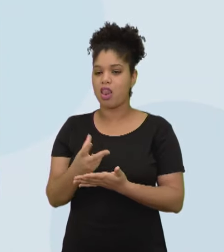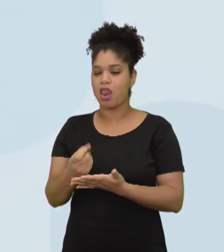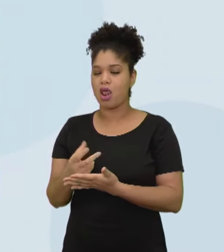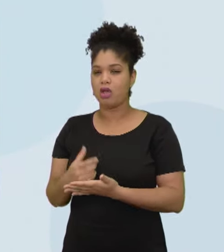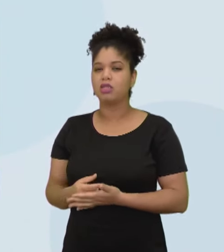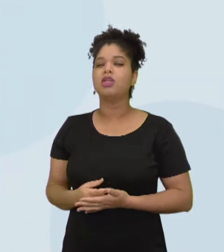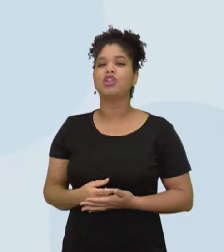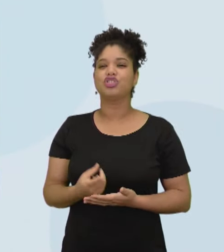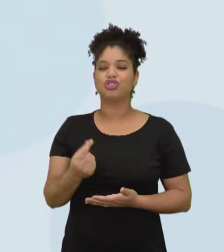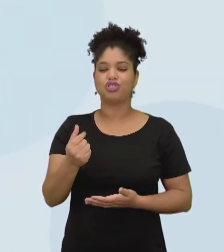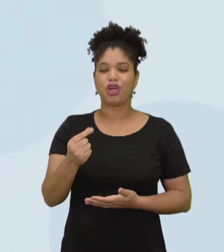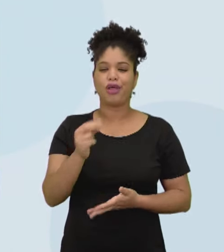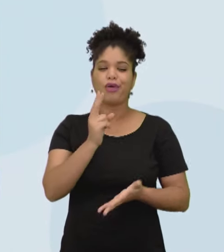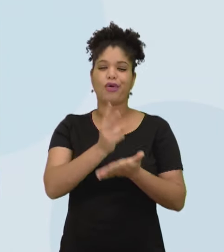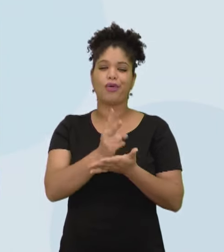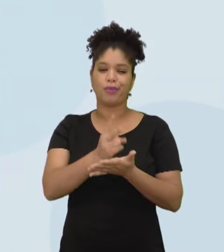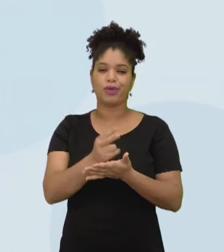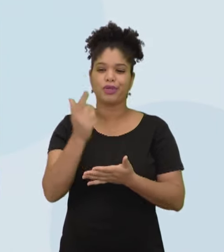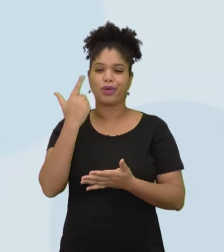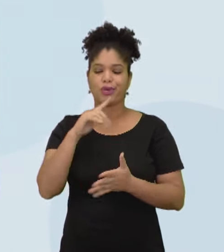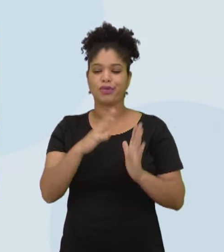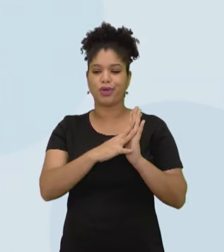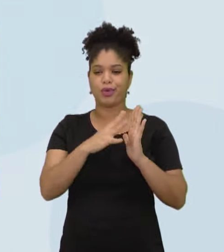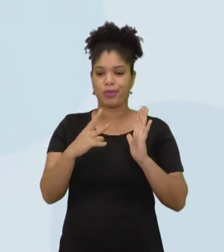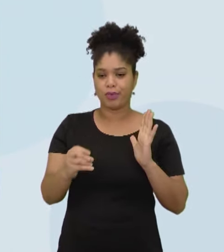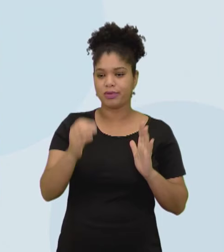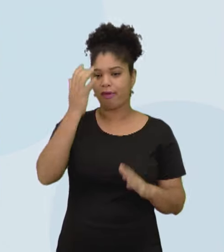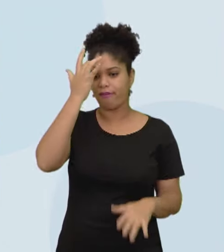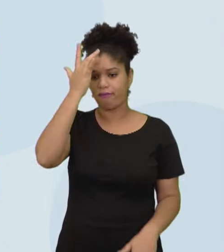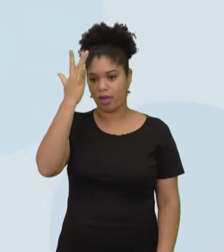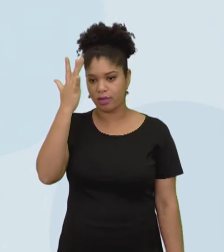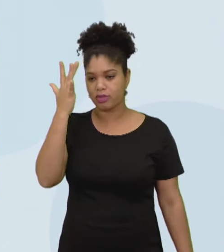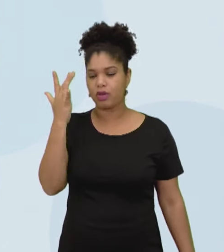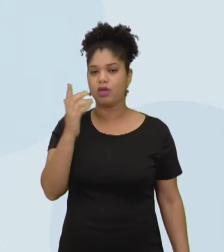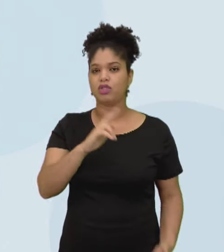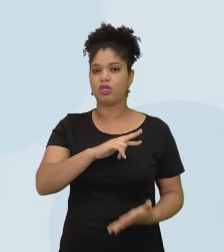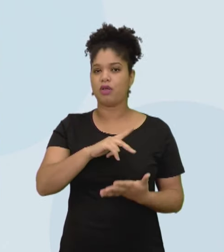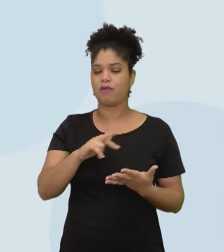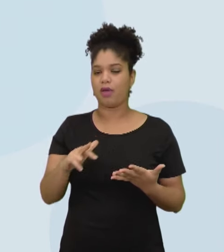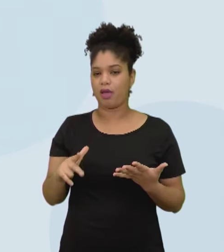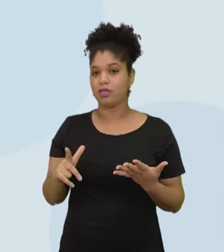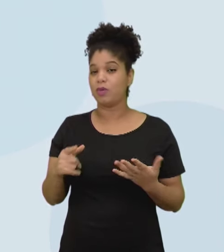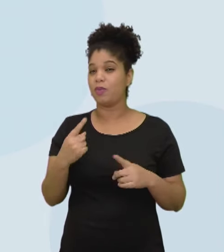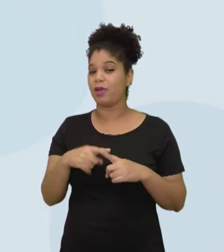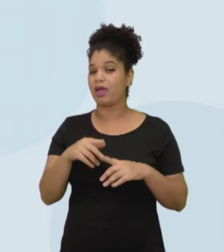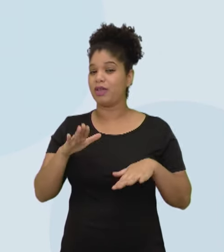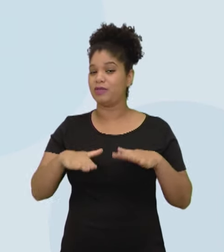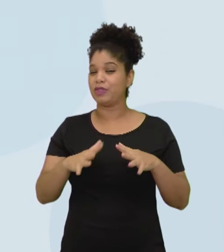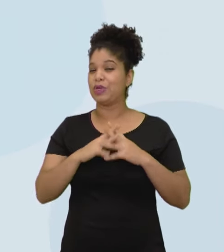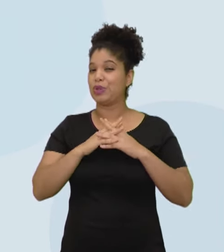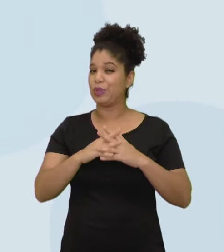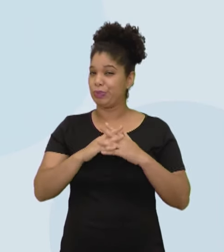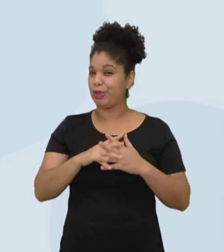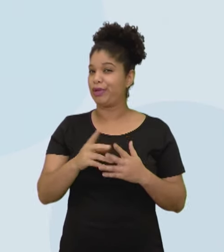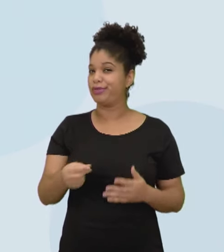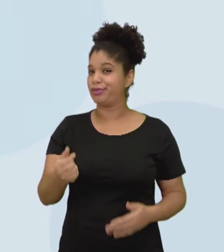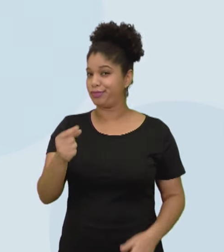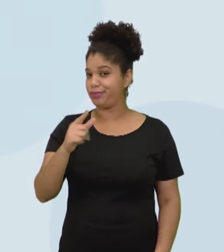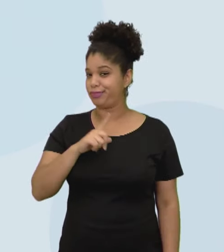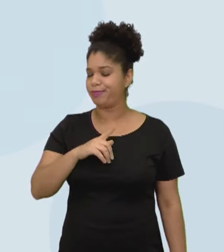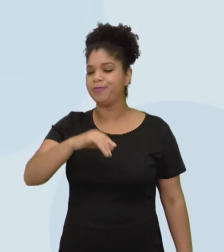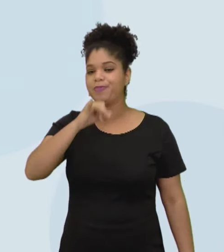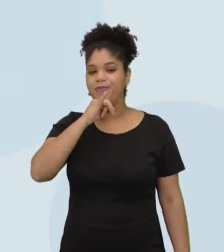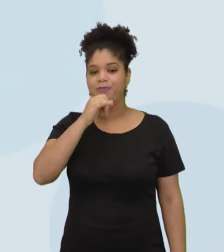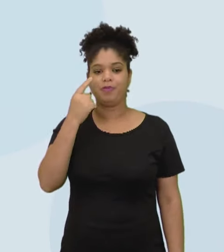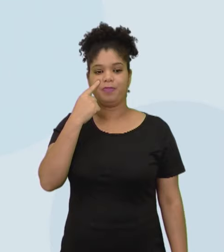fixos para conseguir estabelecer esse modelo e facilitar as coisas para a compreensão do mundo complexo que nós vivemos. Um exemplo